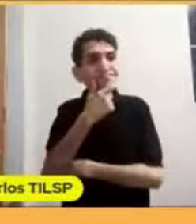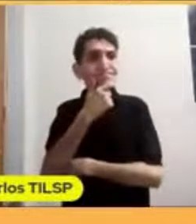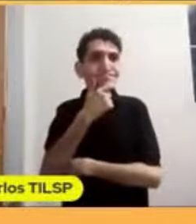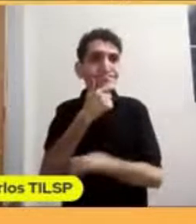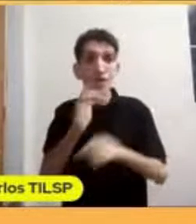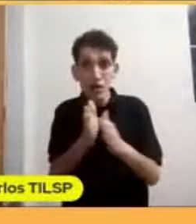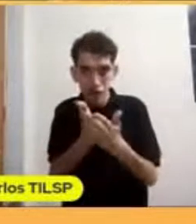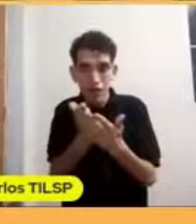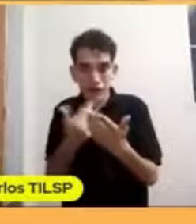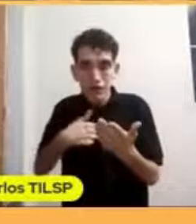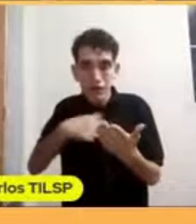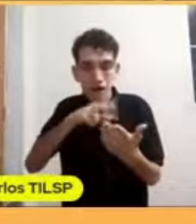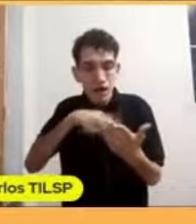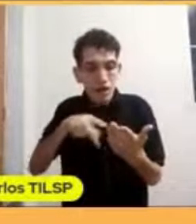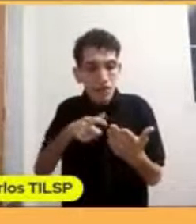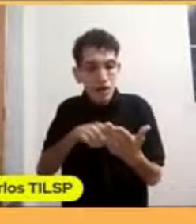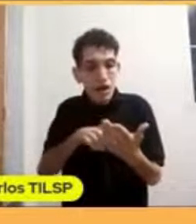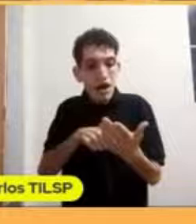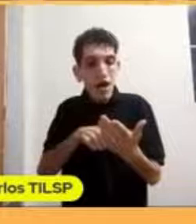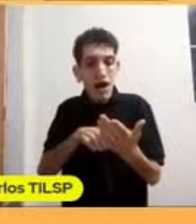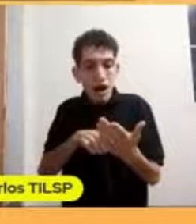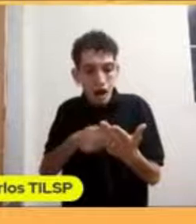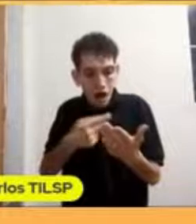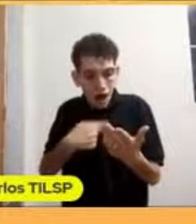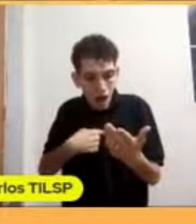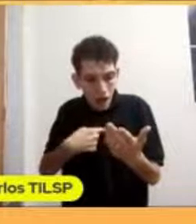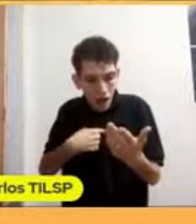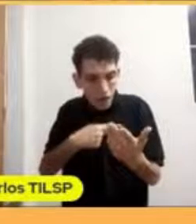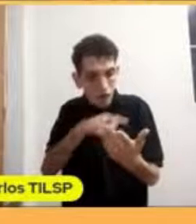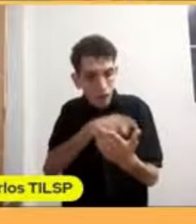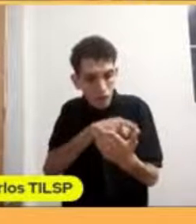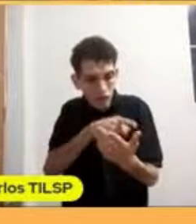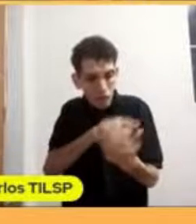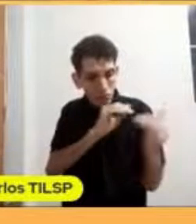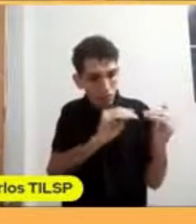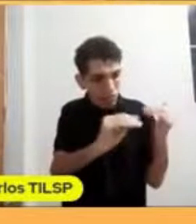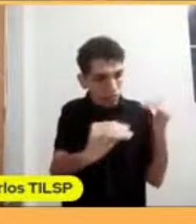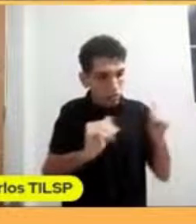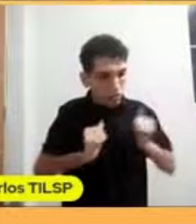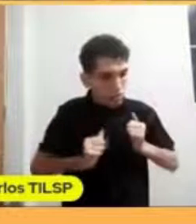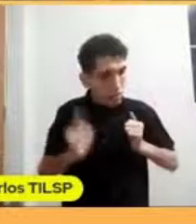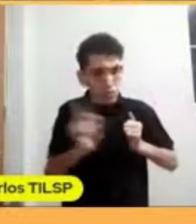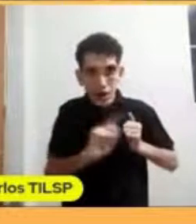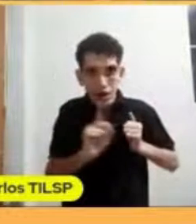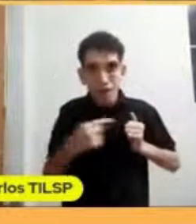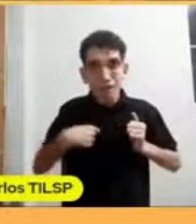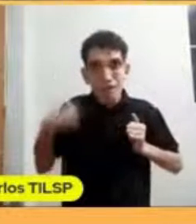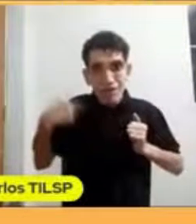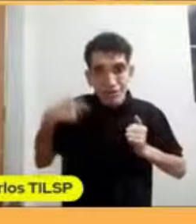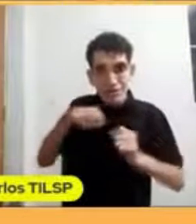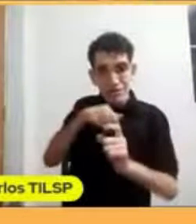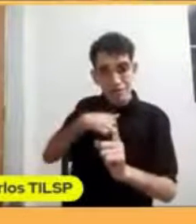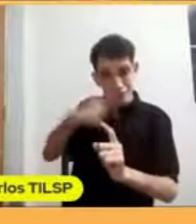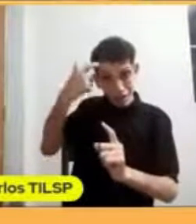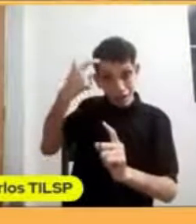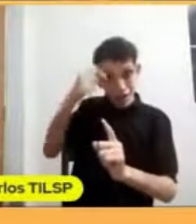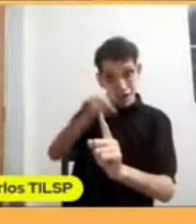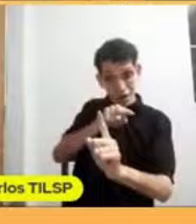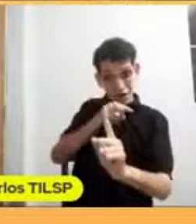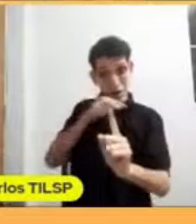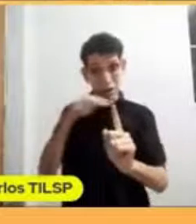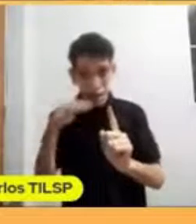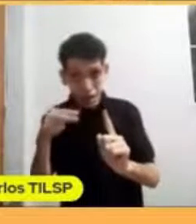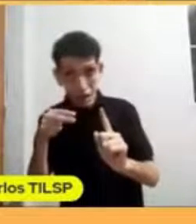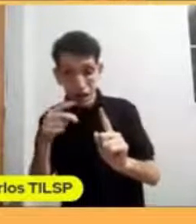esse livro, ele me ajudou a tirar essa questão do fixo, né? Então, assim, tem uma situação difícil aqui, eu vou